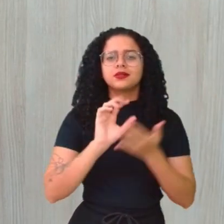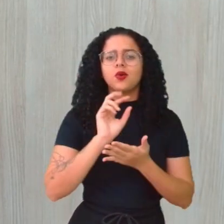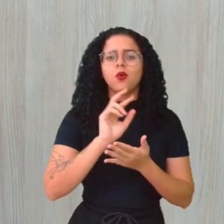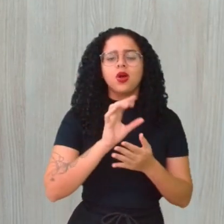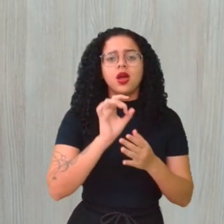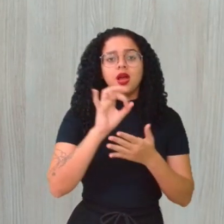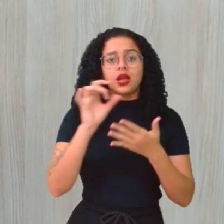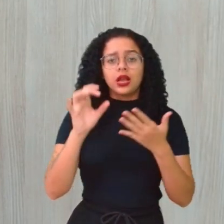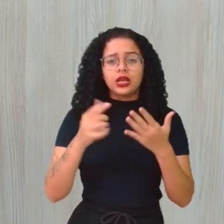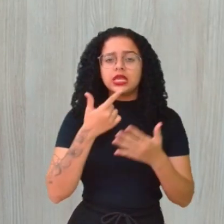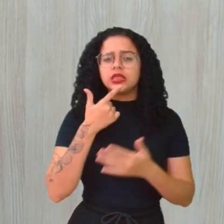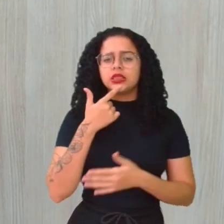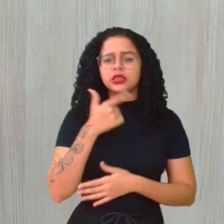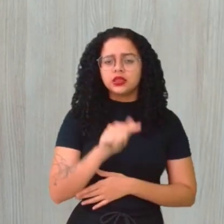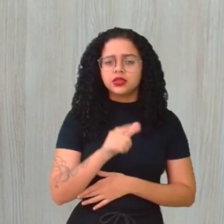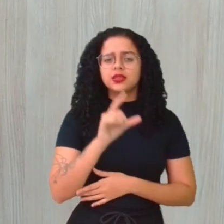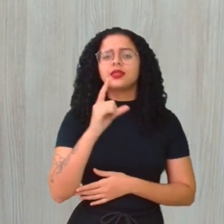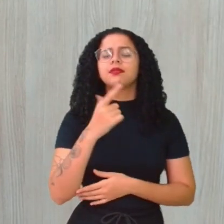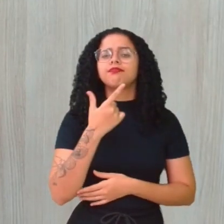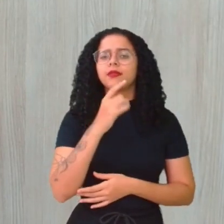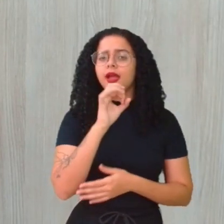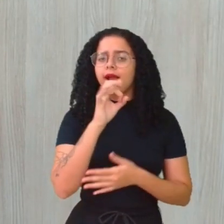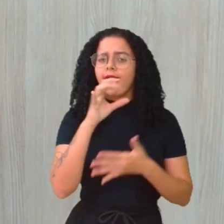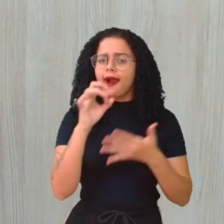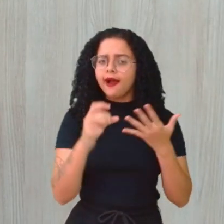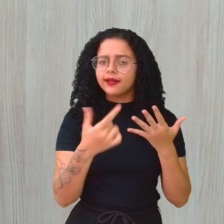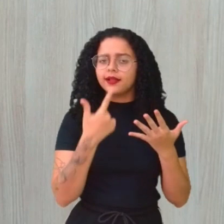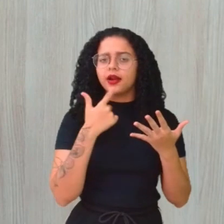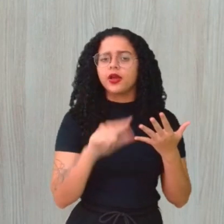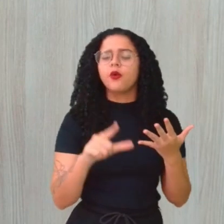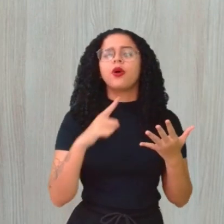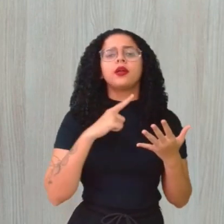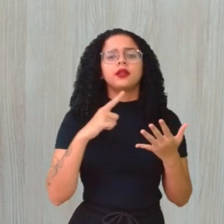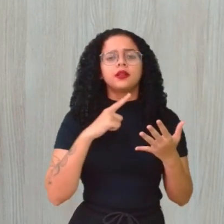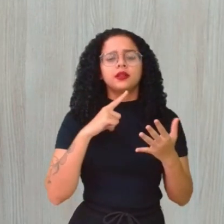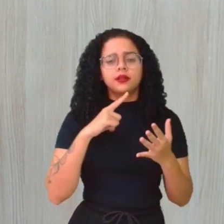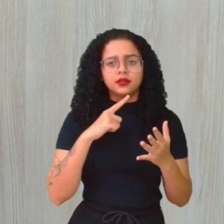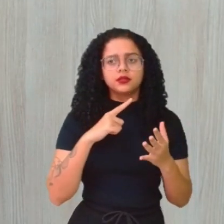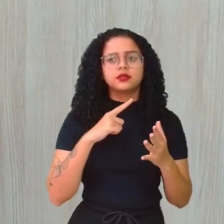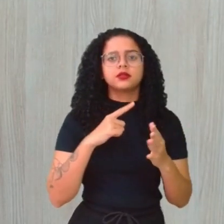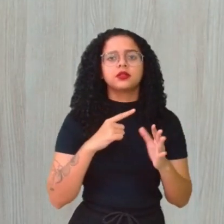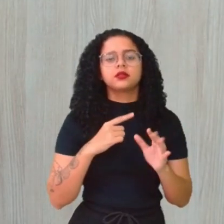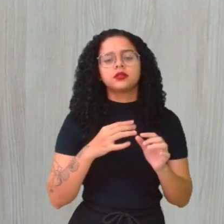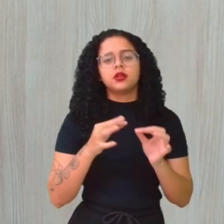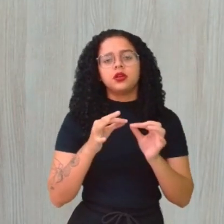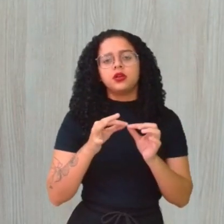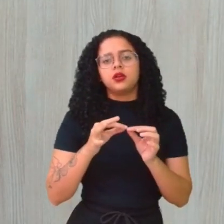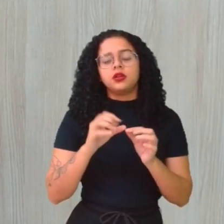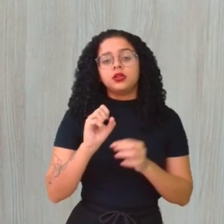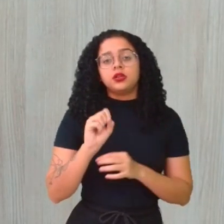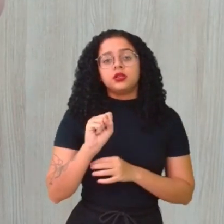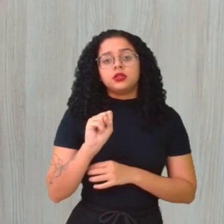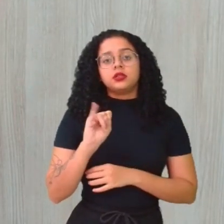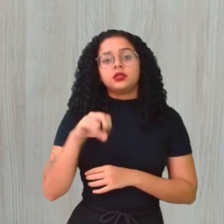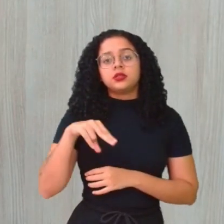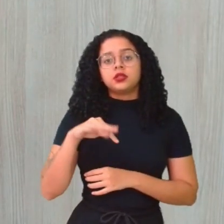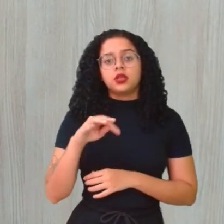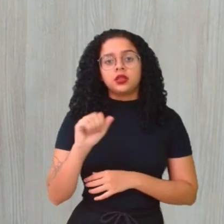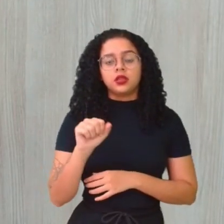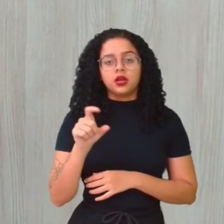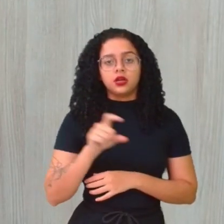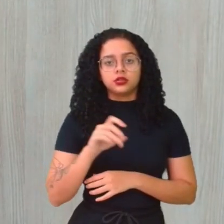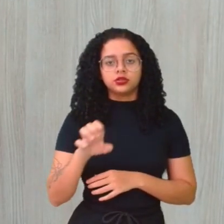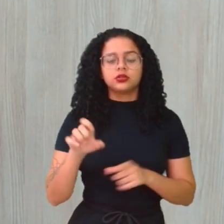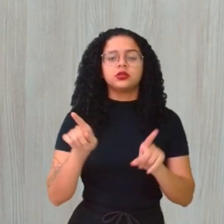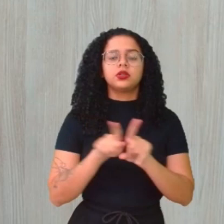suas regras e sua sintaxe e sua morfologia, né? Então, como a gente vai organizar as palavras, digamos